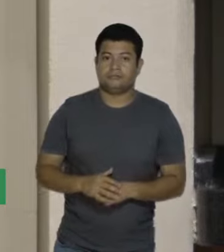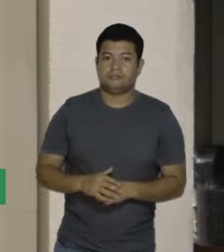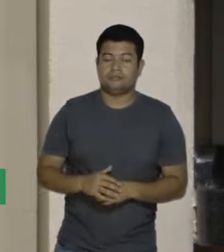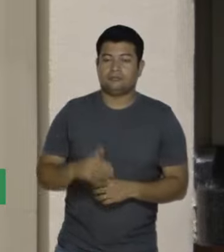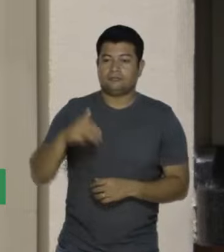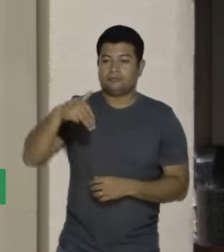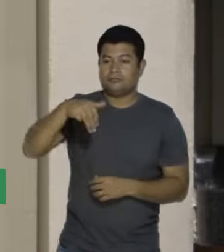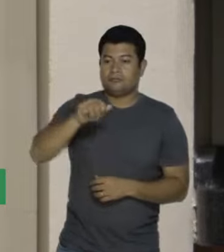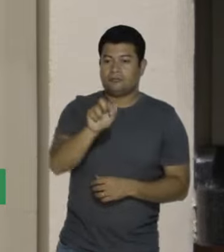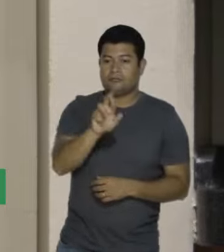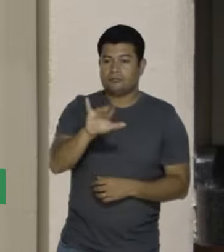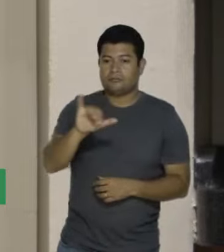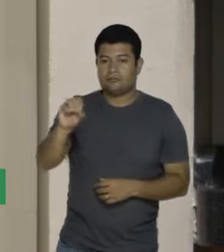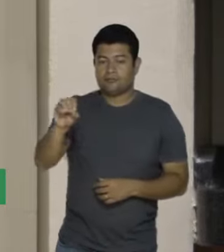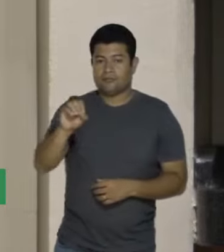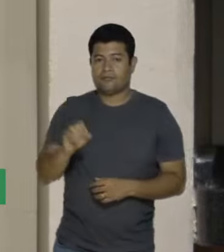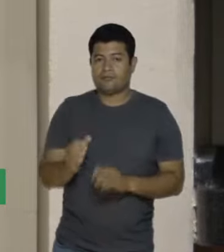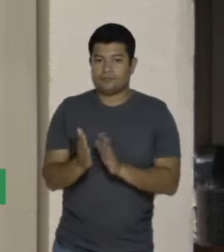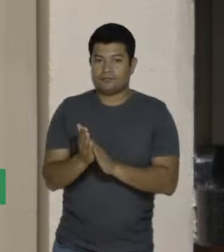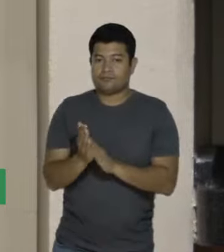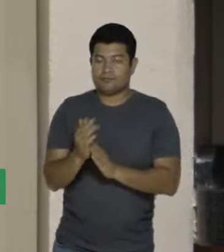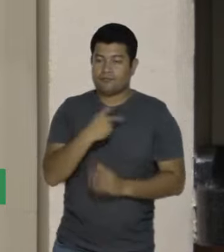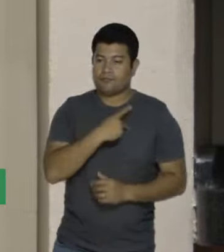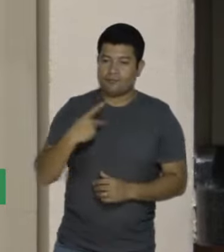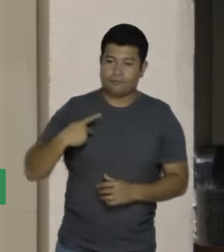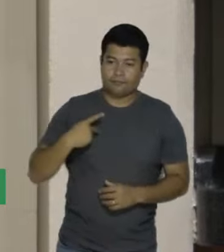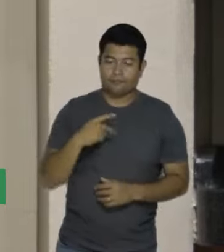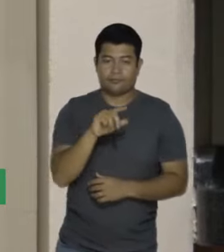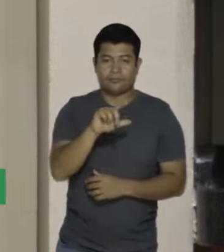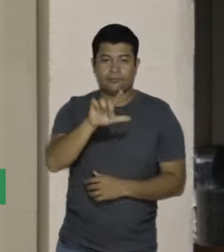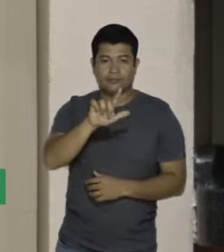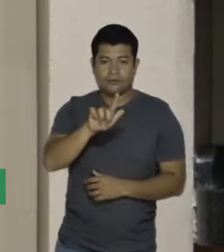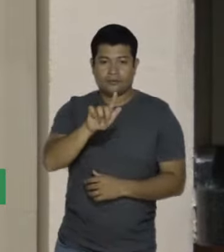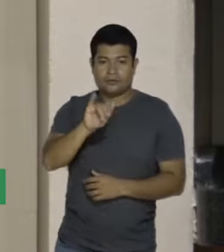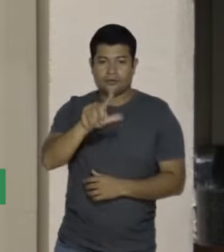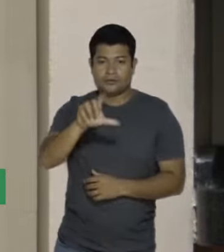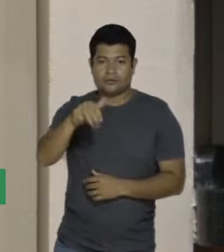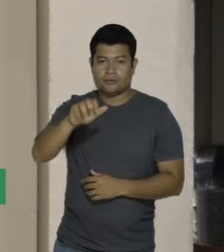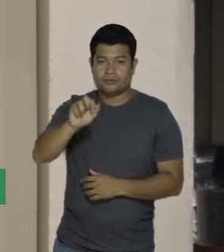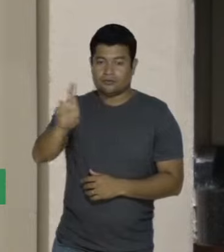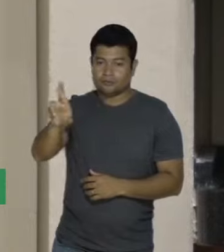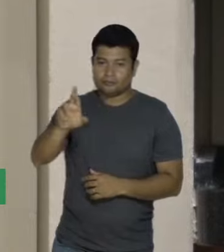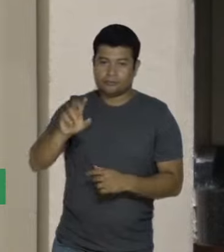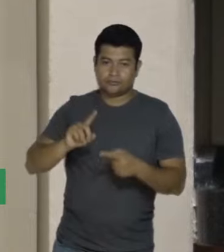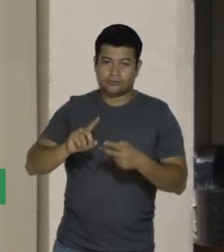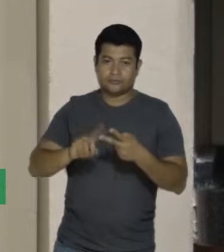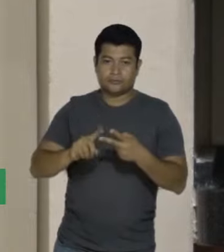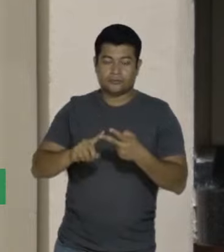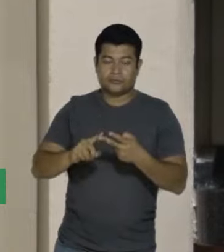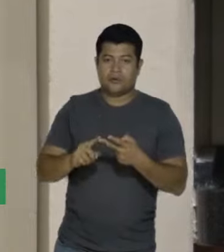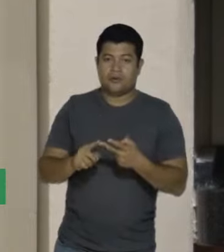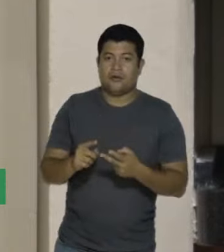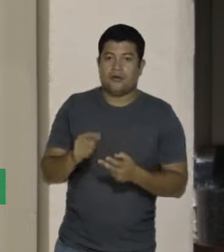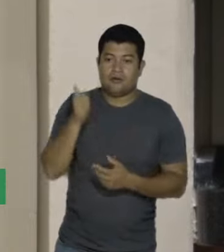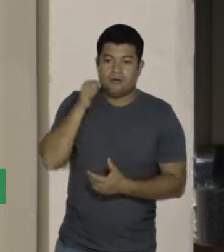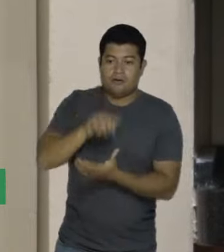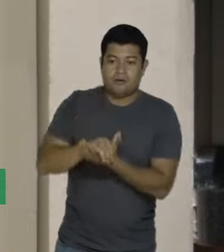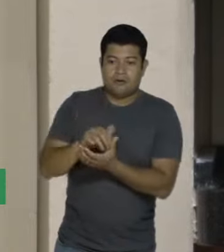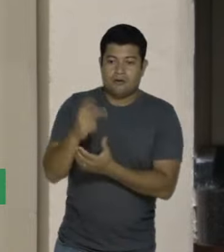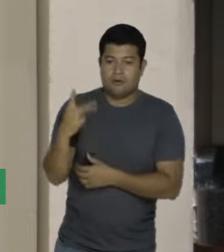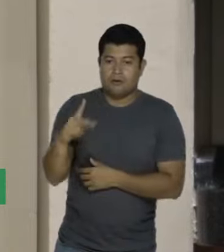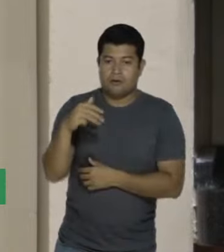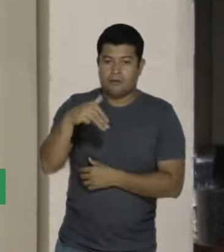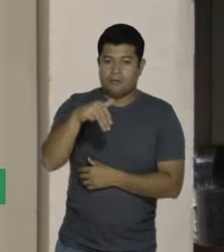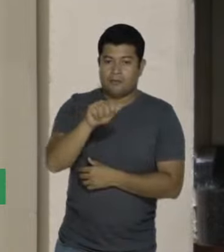Rosa manifestando aplausos ao pastores e o mar Miguel e sua esposa Irmã Maria Inês Miguel pelos serviços